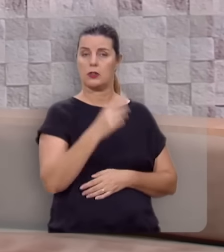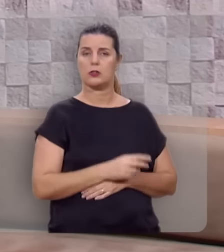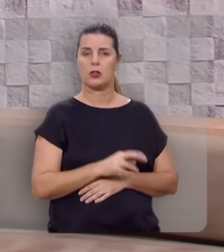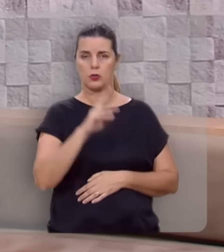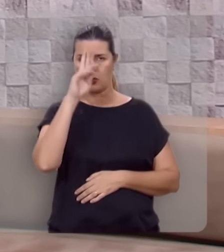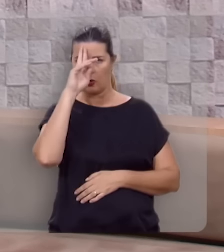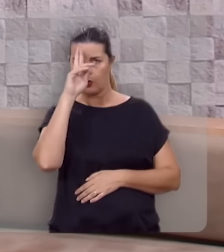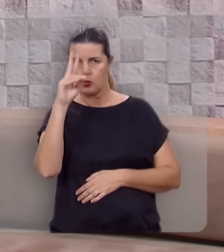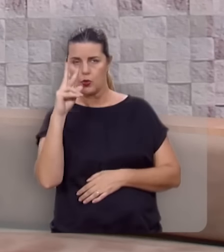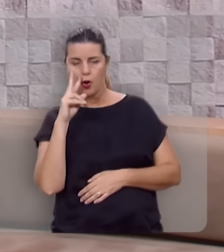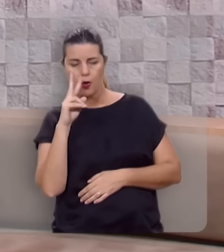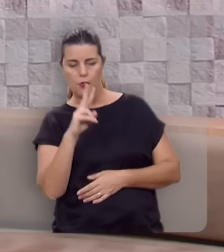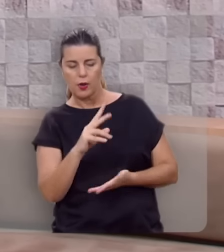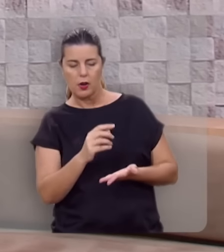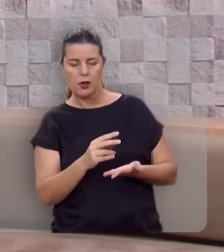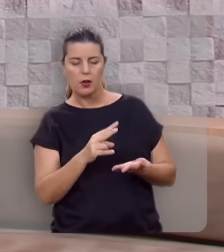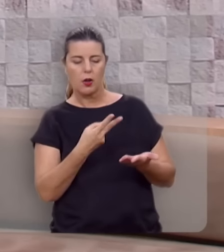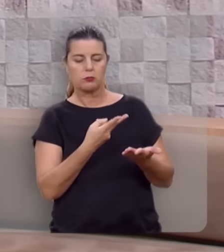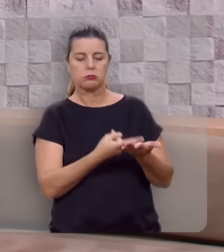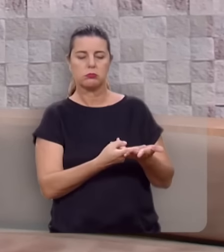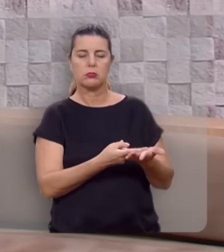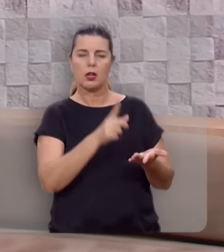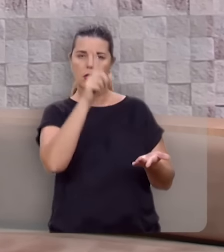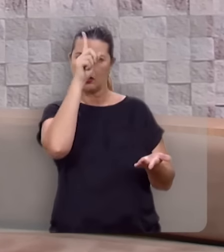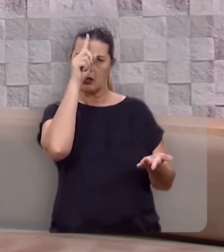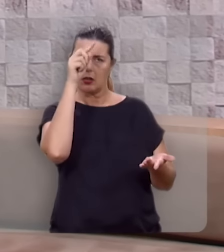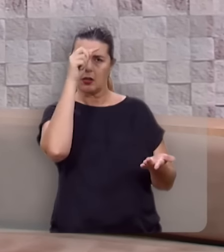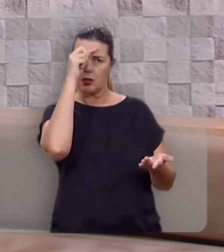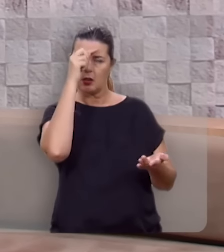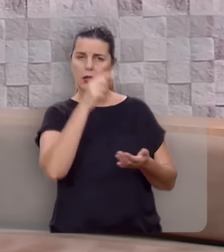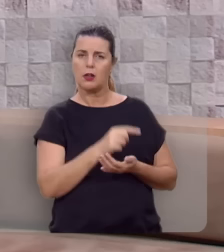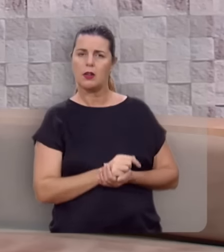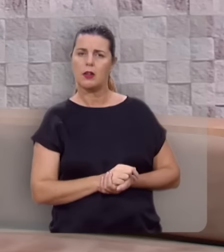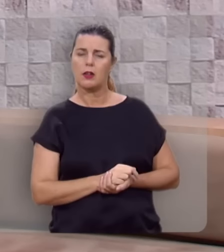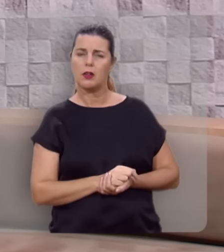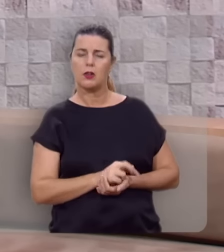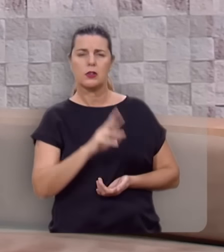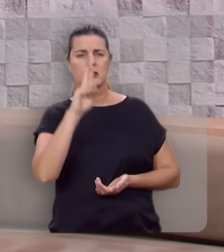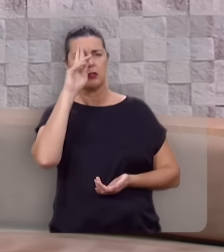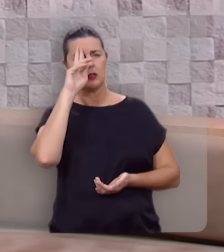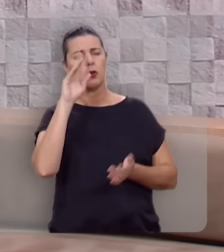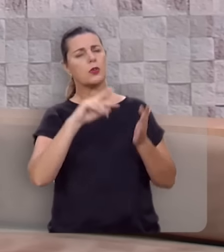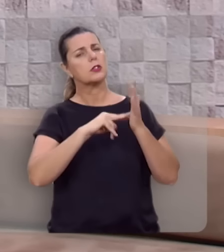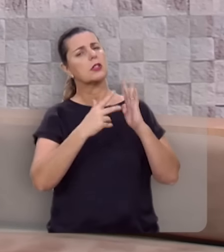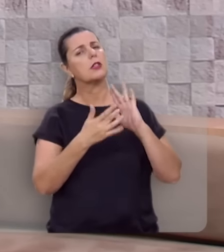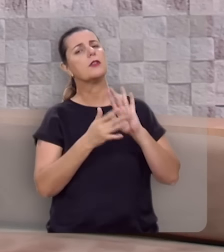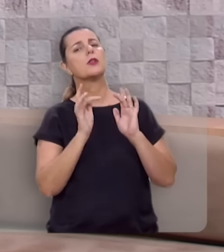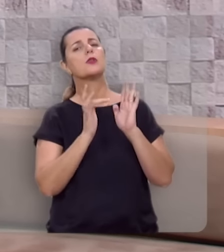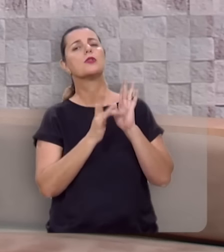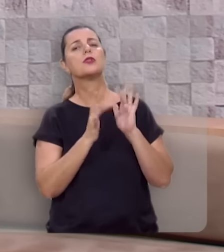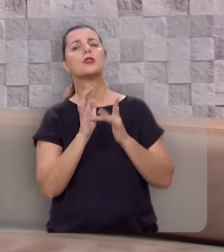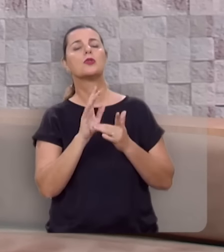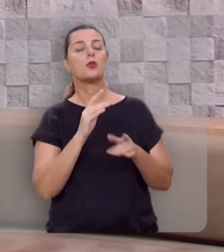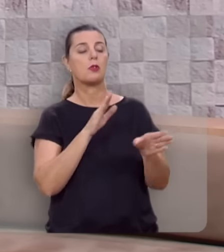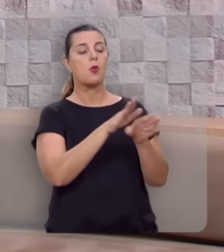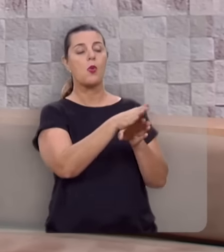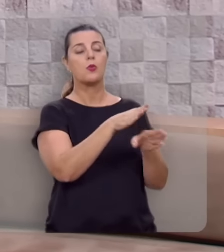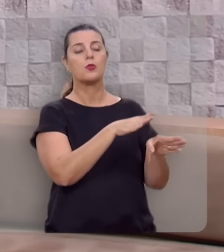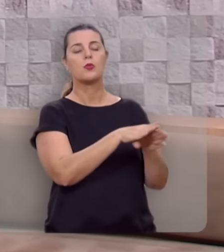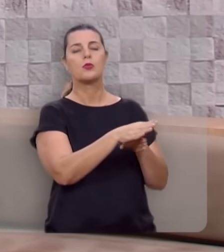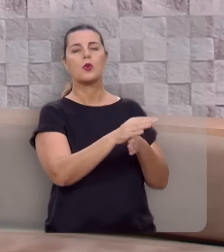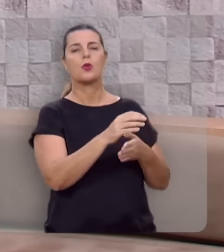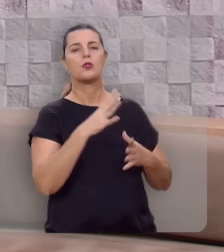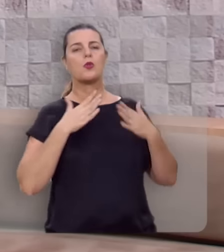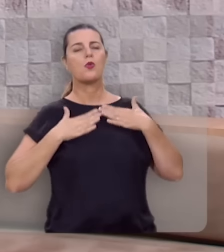3, diz: o Senhor o assiste no leito da enfermidade, na doença tu lhe afofas a cama. Isso significa duas coisas. Significa